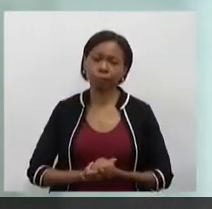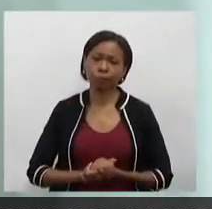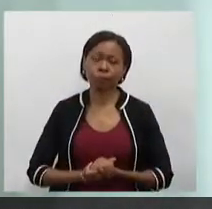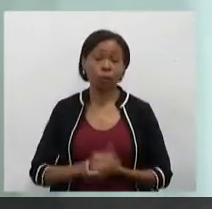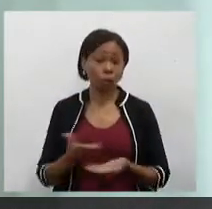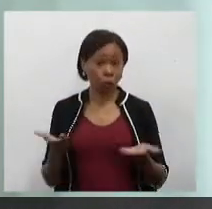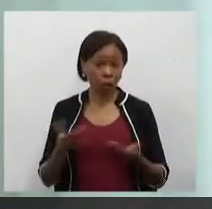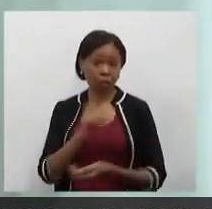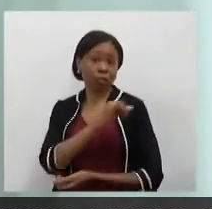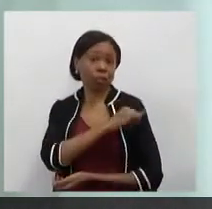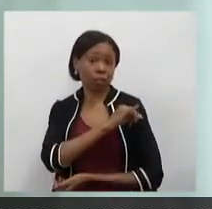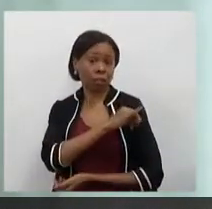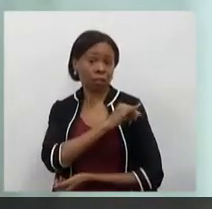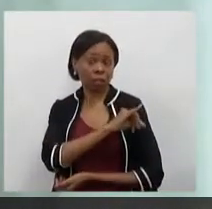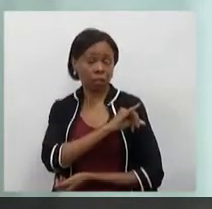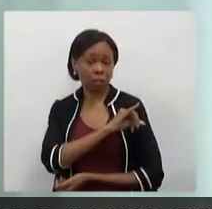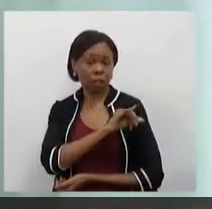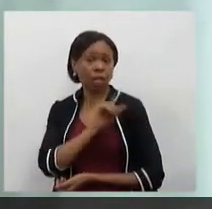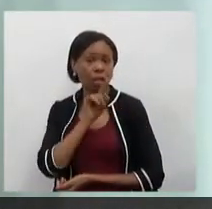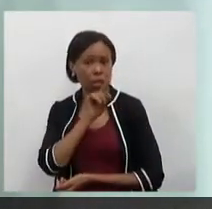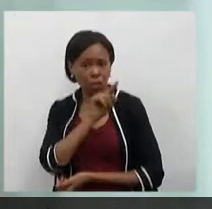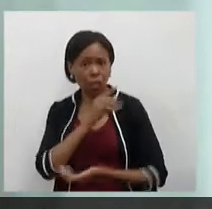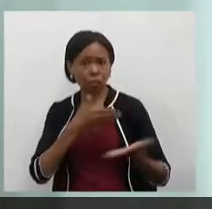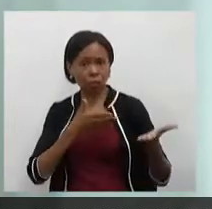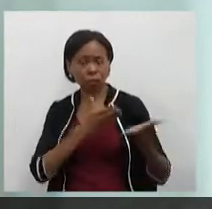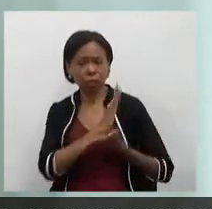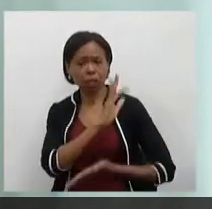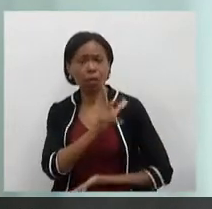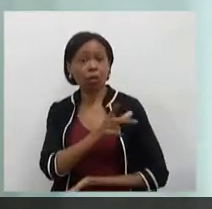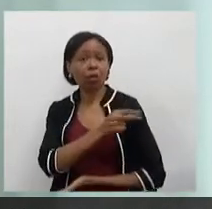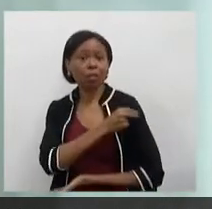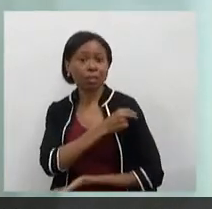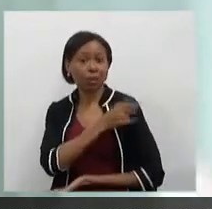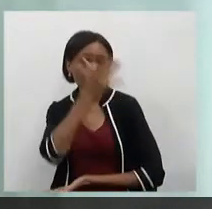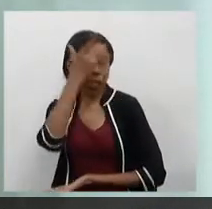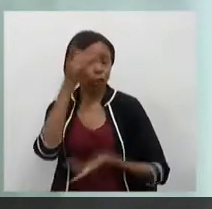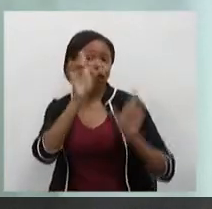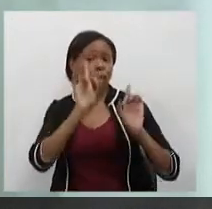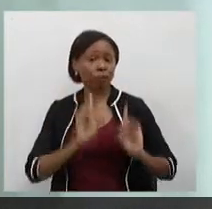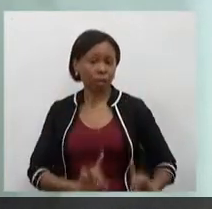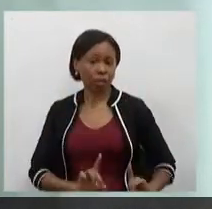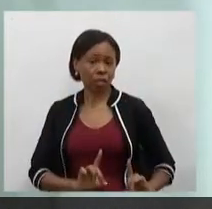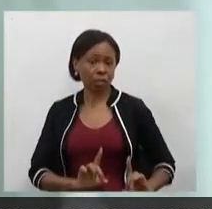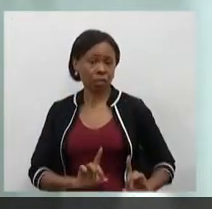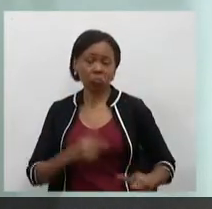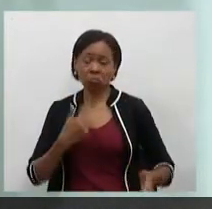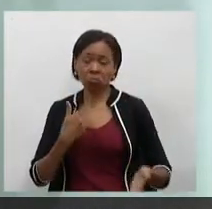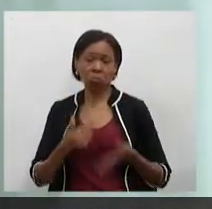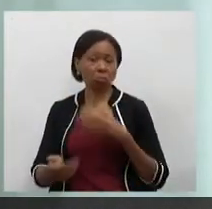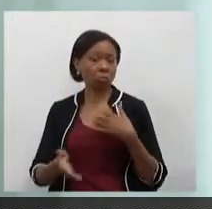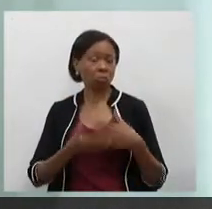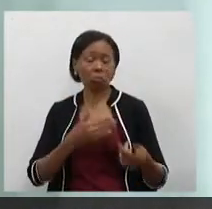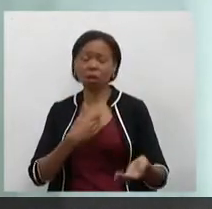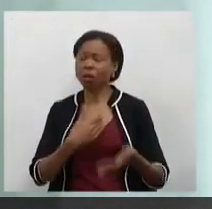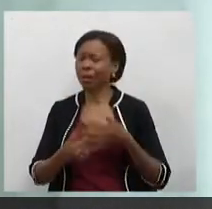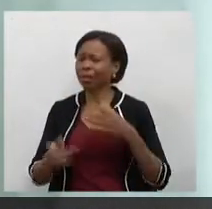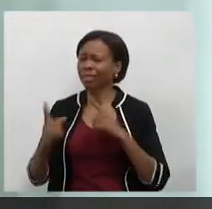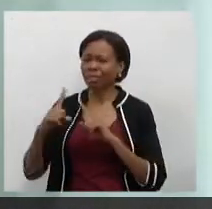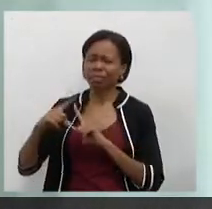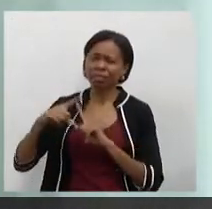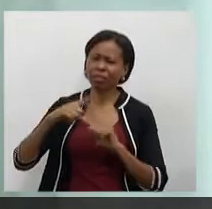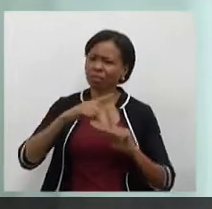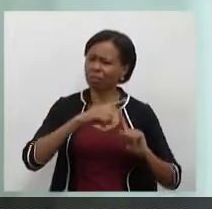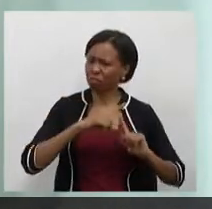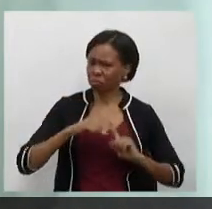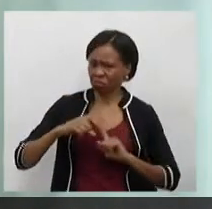inovando, aprovando a liberação de vacina para as pessoas com deficiência. Não interessa se é deficiente A, B ou C, se tem